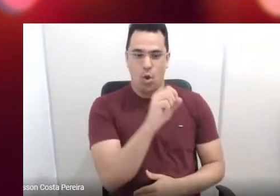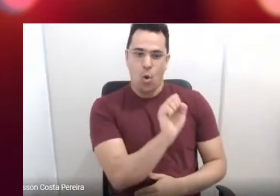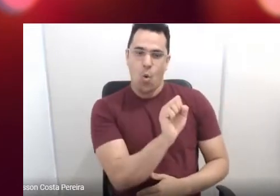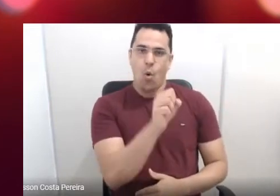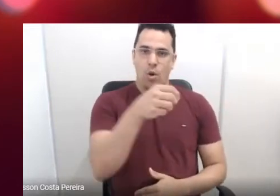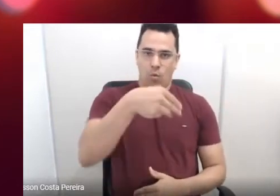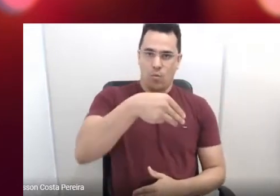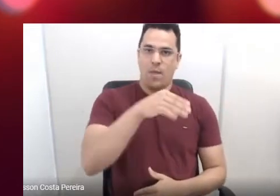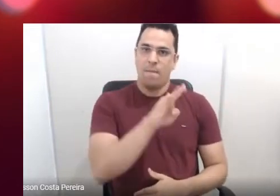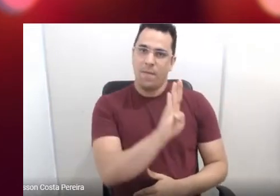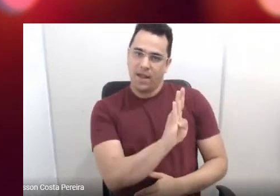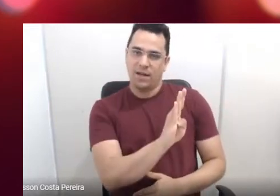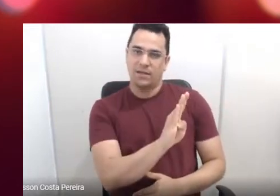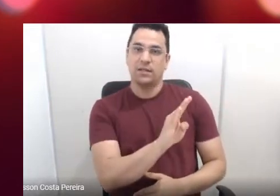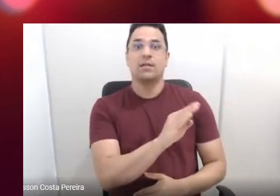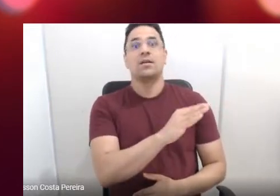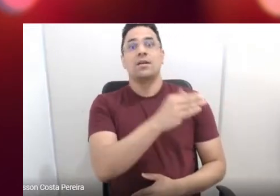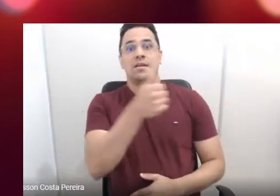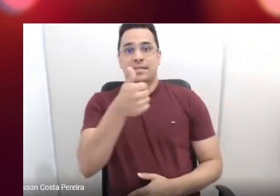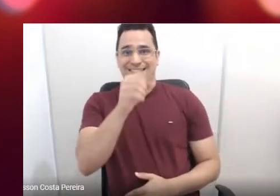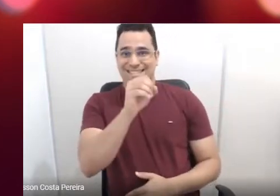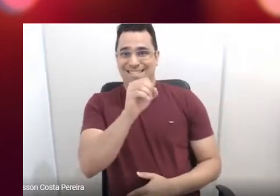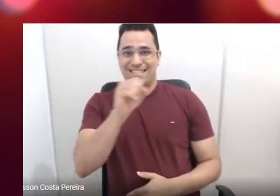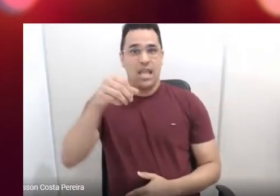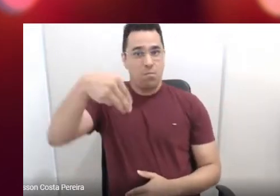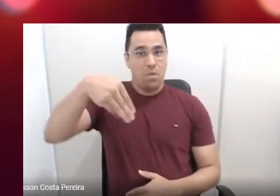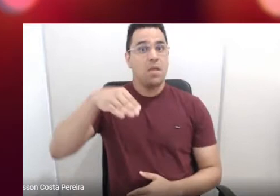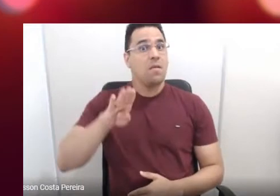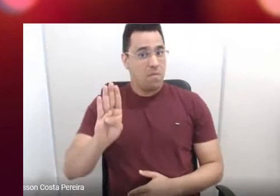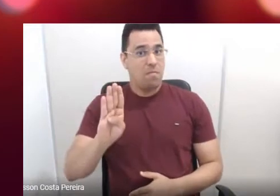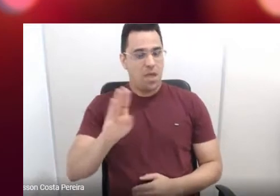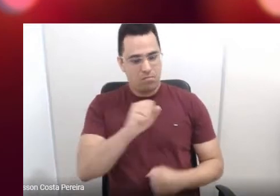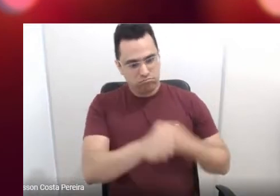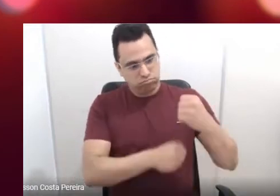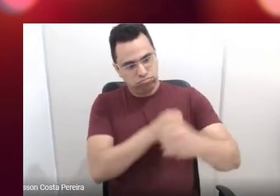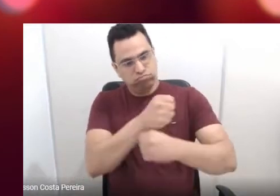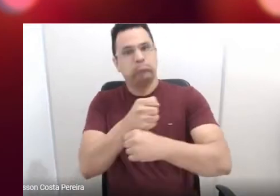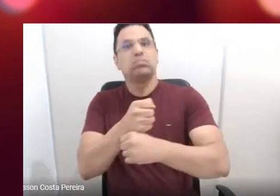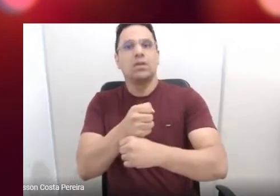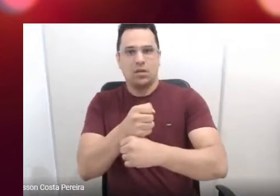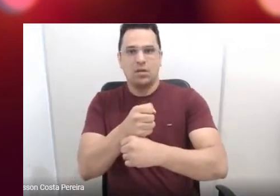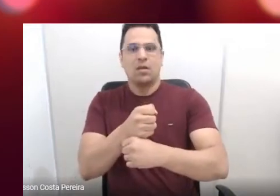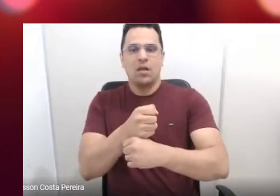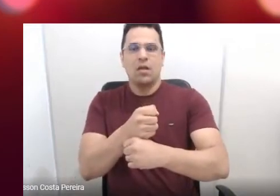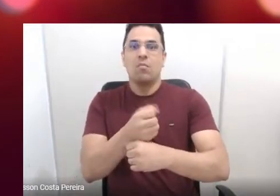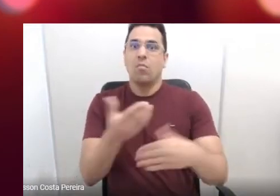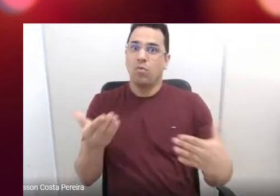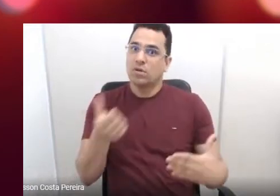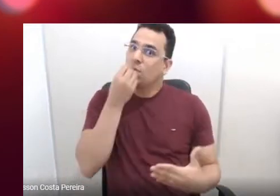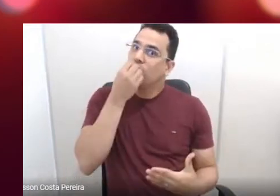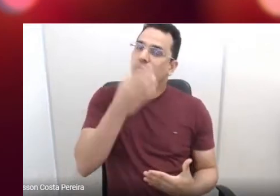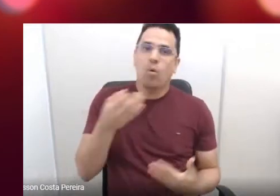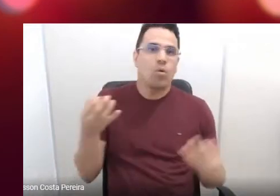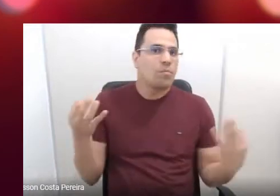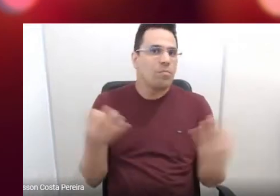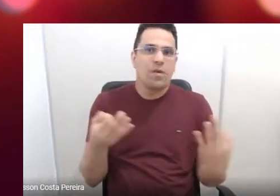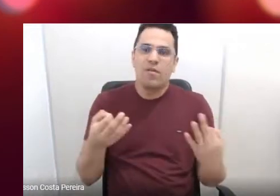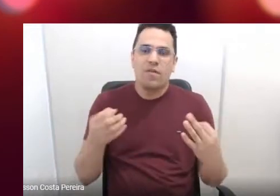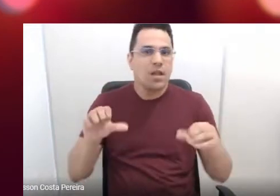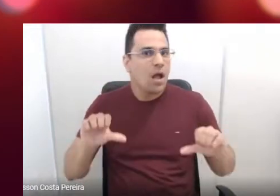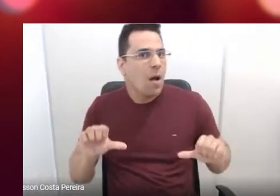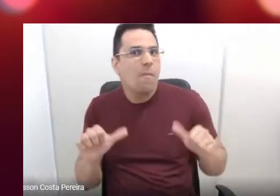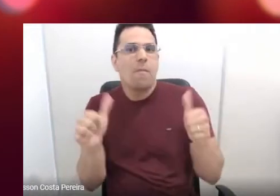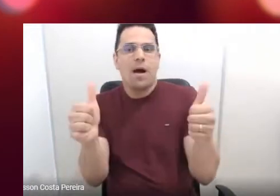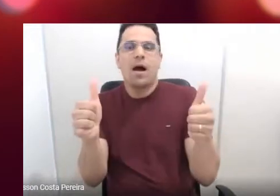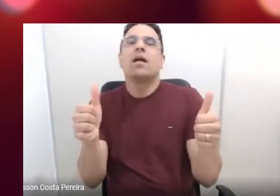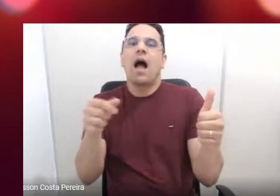em 2016 para 100 megas em 2018 e foi um grande avanço, né, para que pudéssemos chegar a trabalhar de